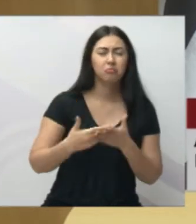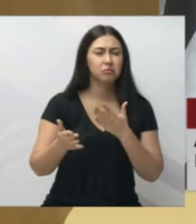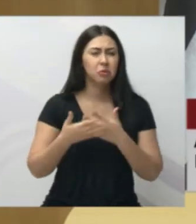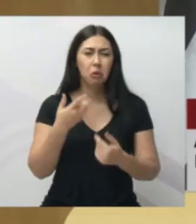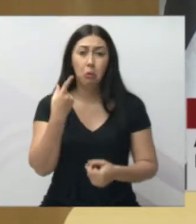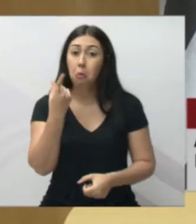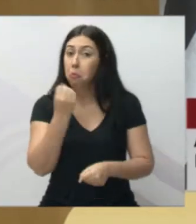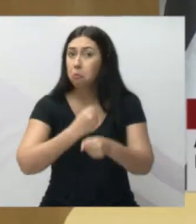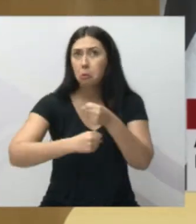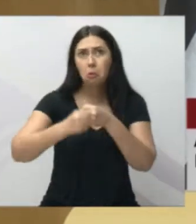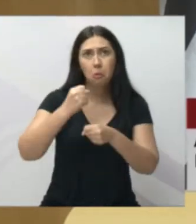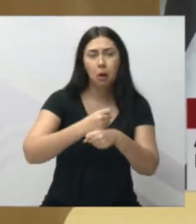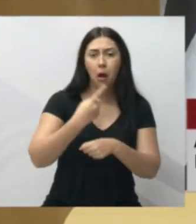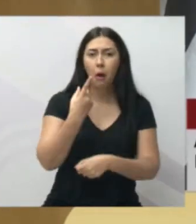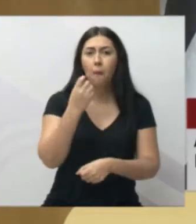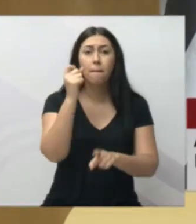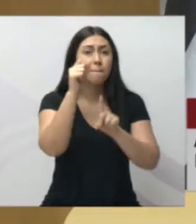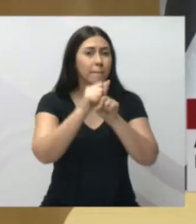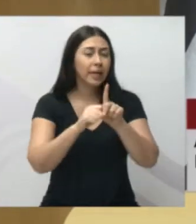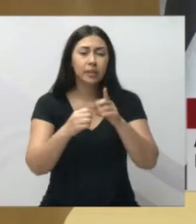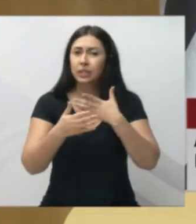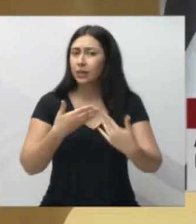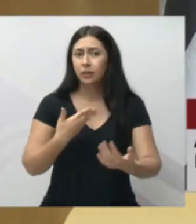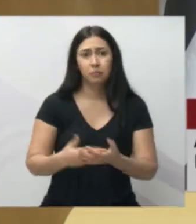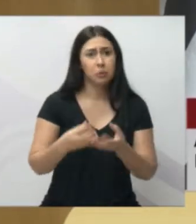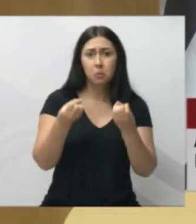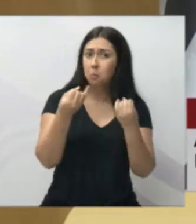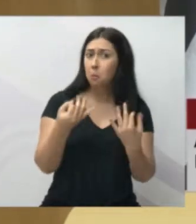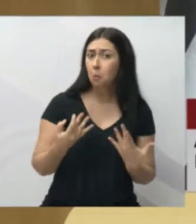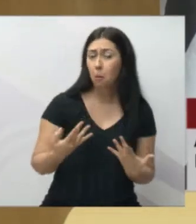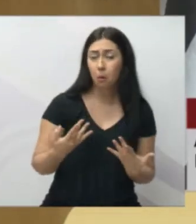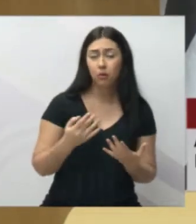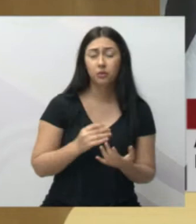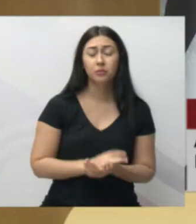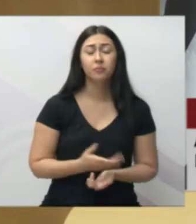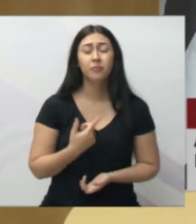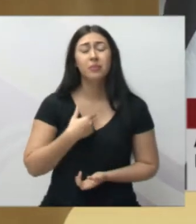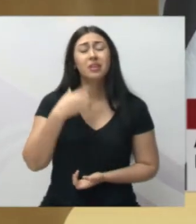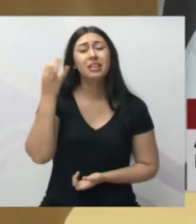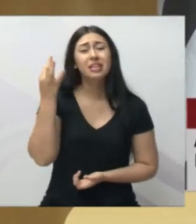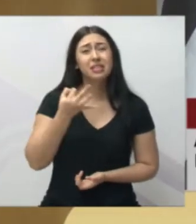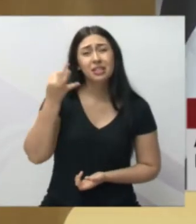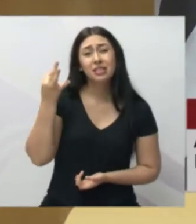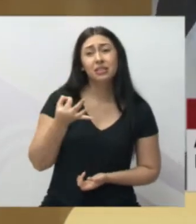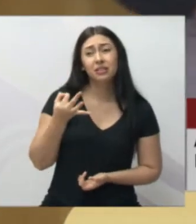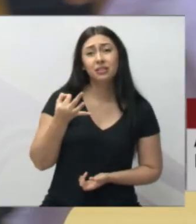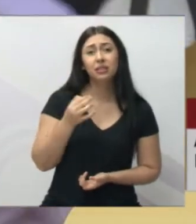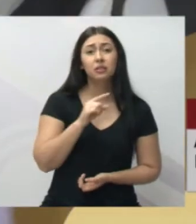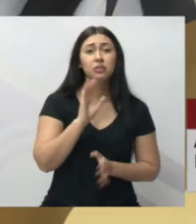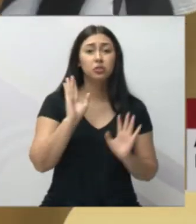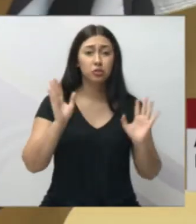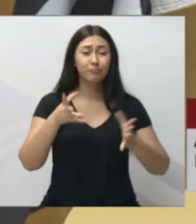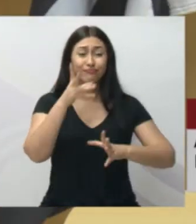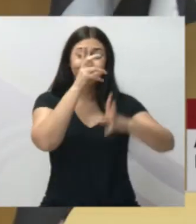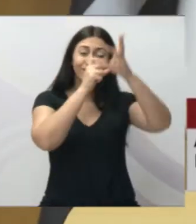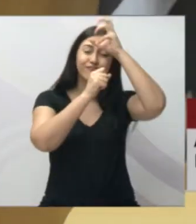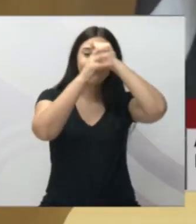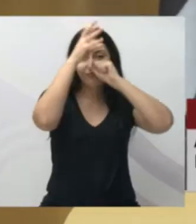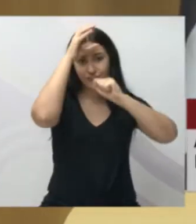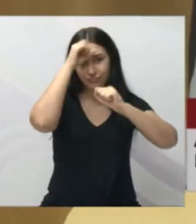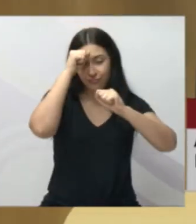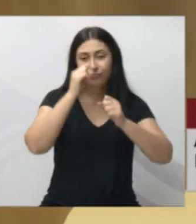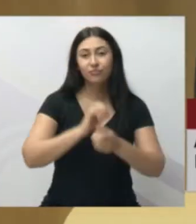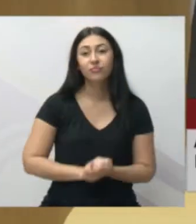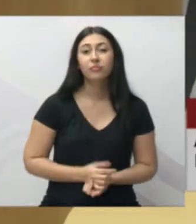1 ano, seja 1 mês, seja 15 dias. Eu tenho certeza que aprenderam muito, e